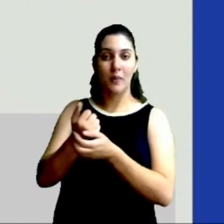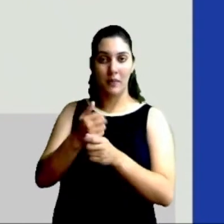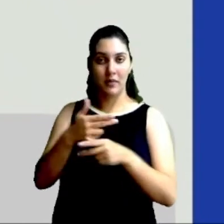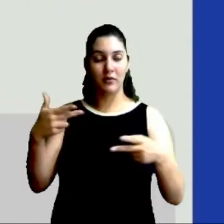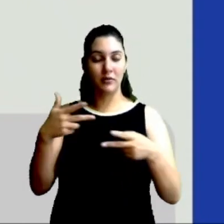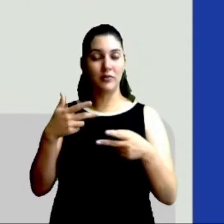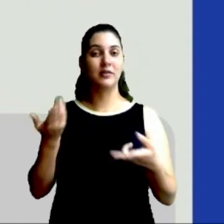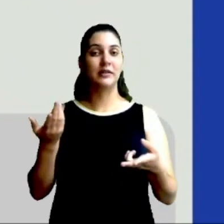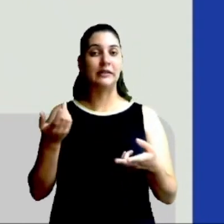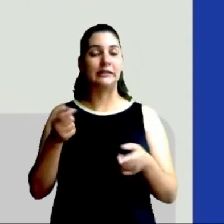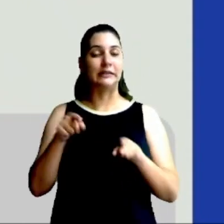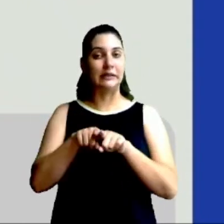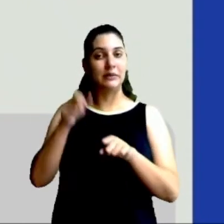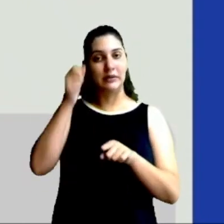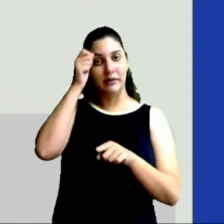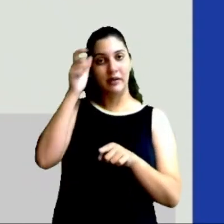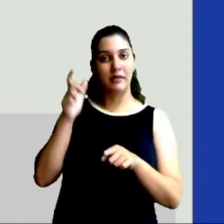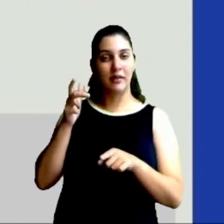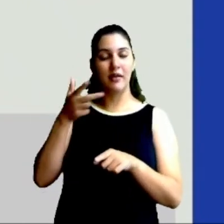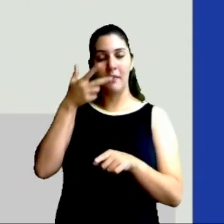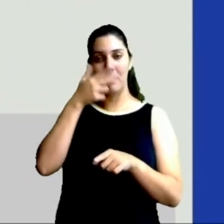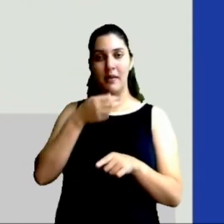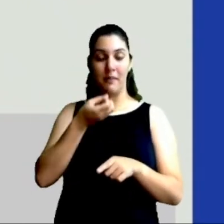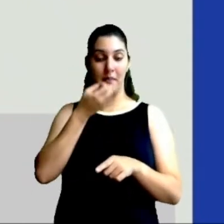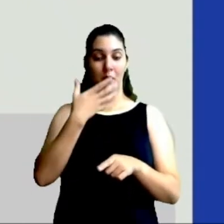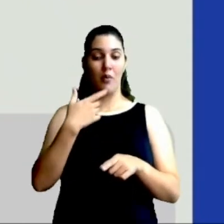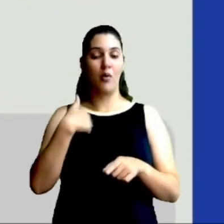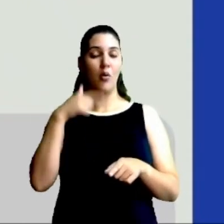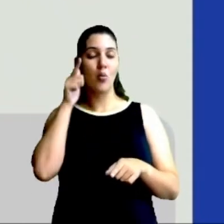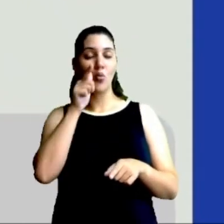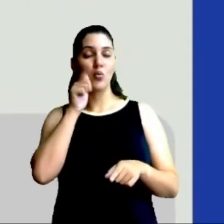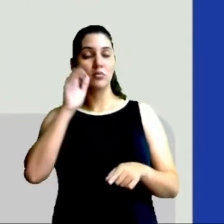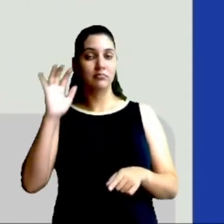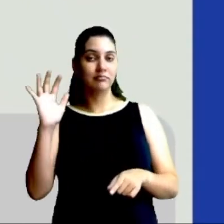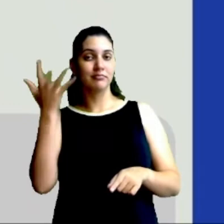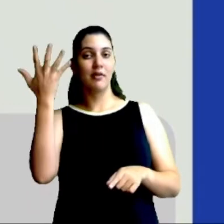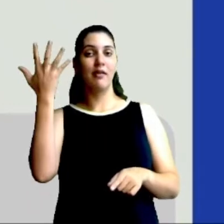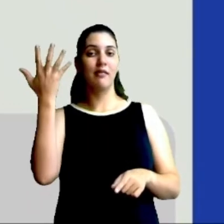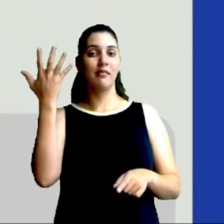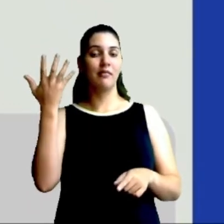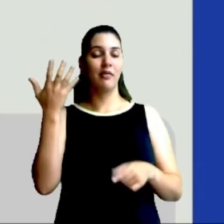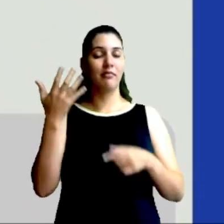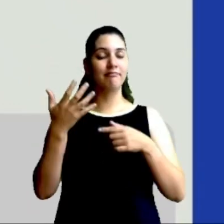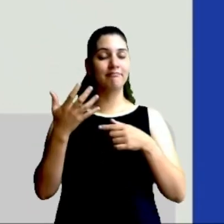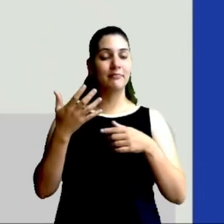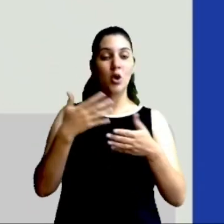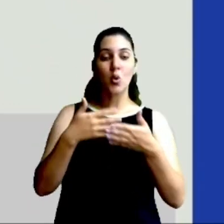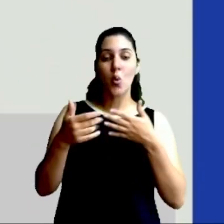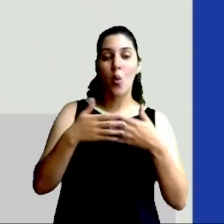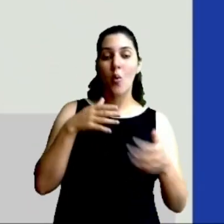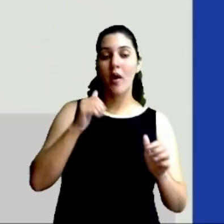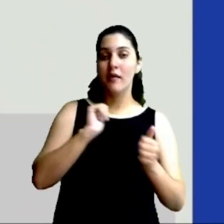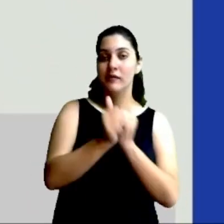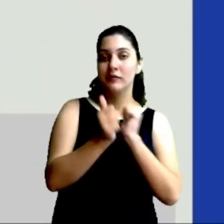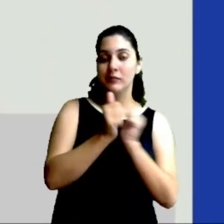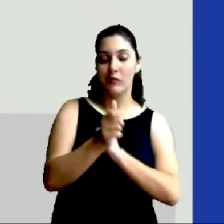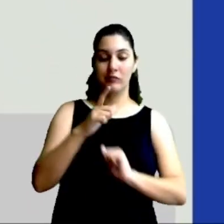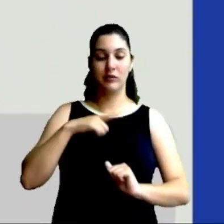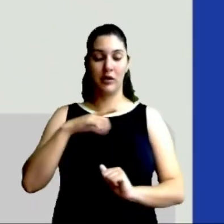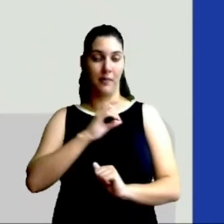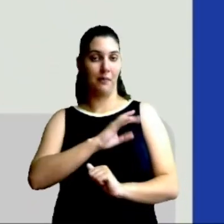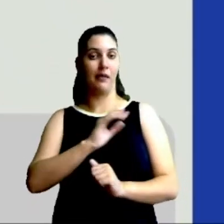dar essa ideia mesmo. É bom e eu consigo realizar talvez determinado esporte que eu tenha medo e